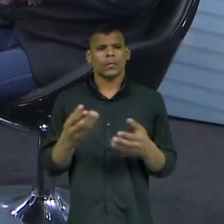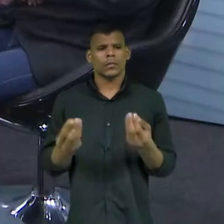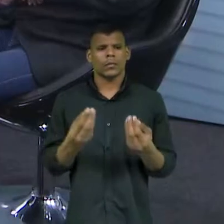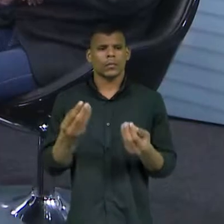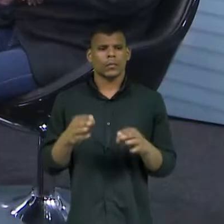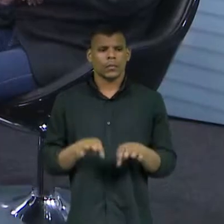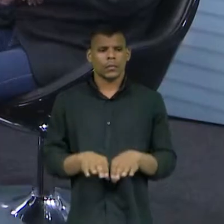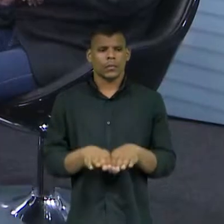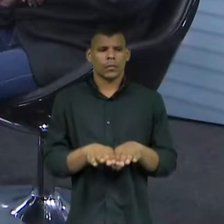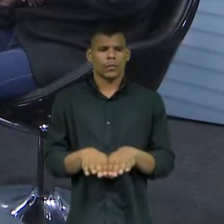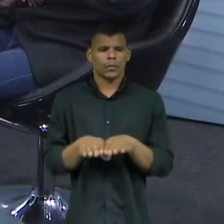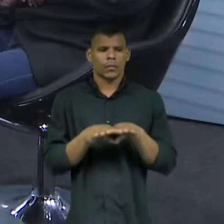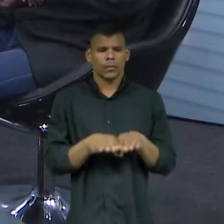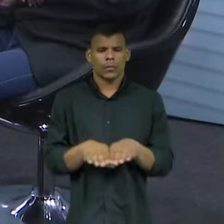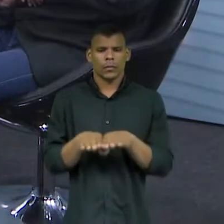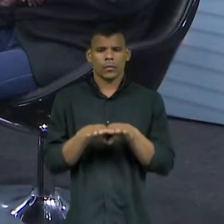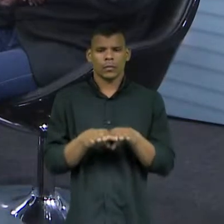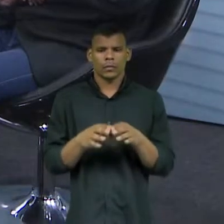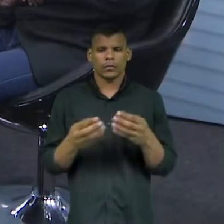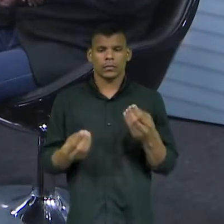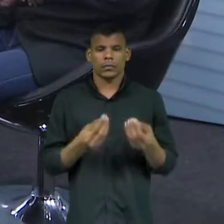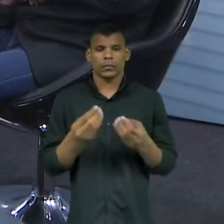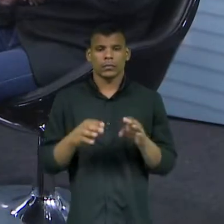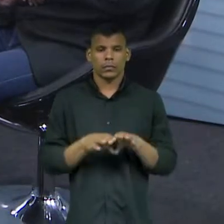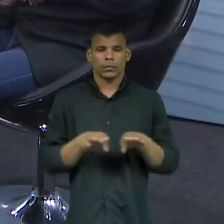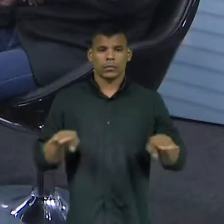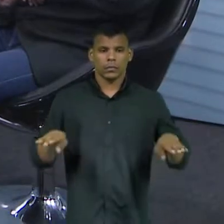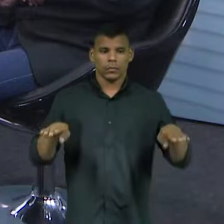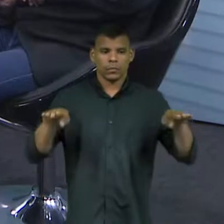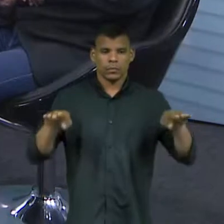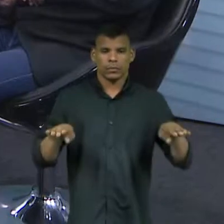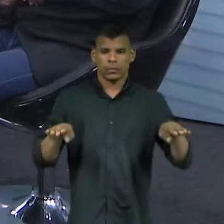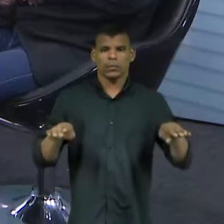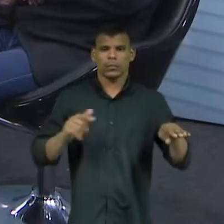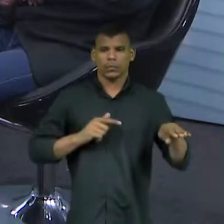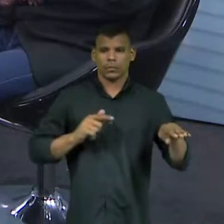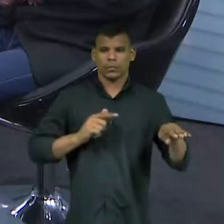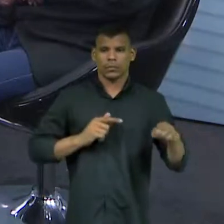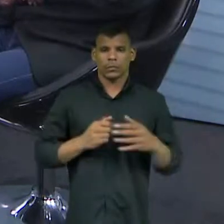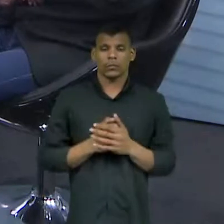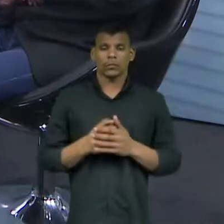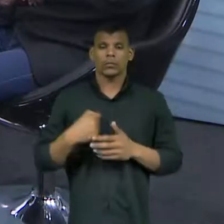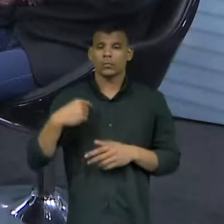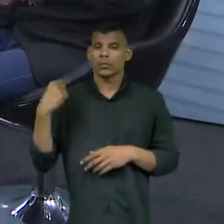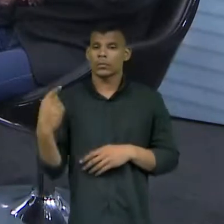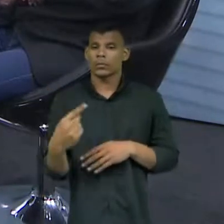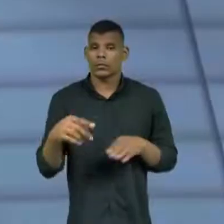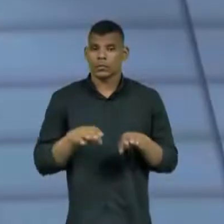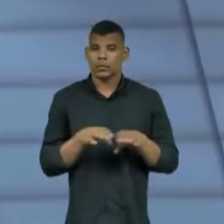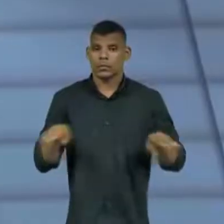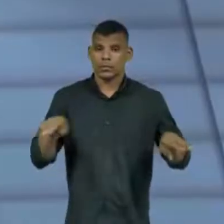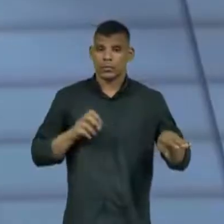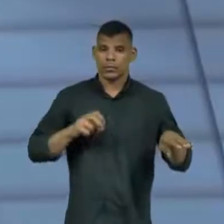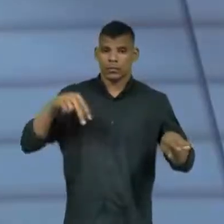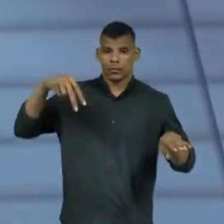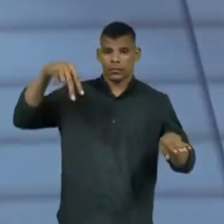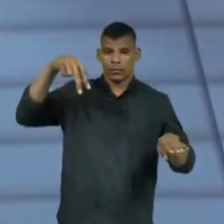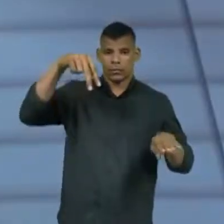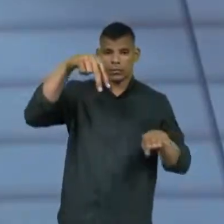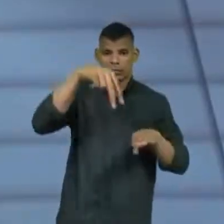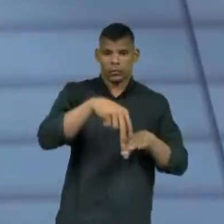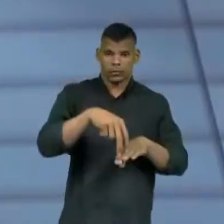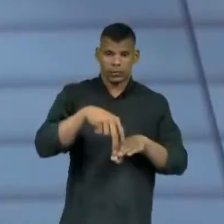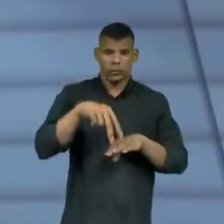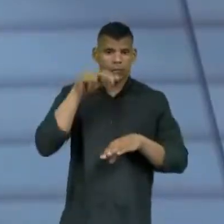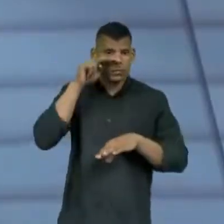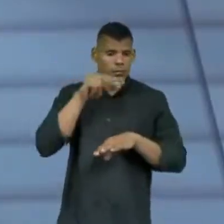uma boia. É tipo uma boia. Só que é muito grande para poder suportar a estrutura. E a gente viu um negócio maravilhoso lá, Renato, que foi o seguinte...